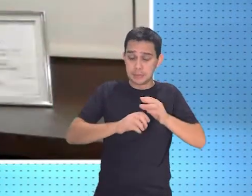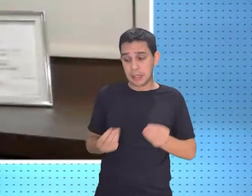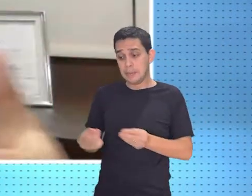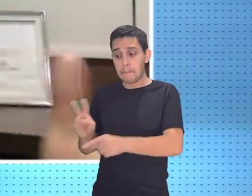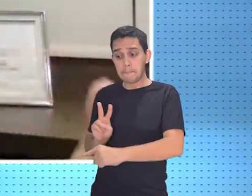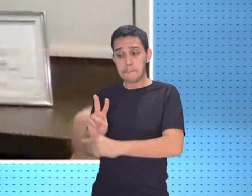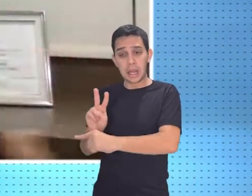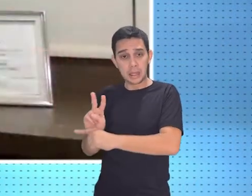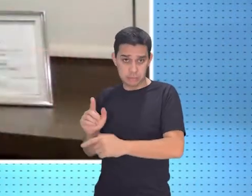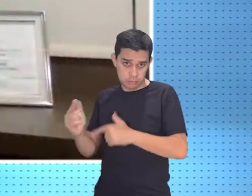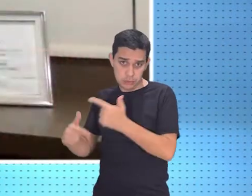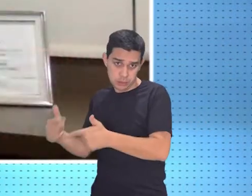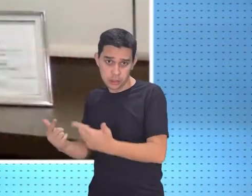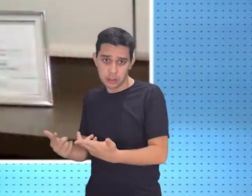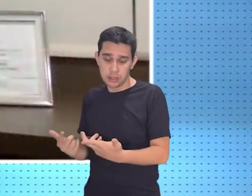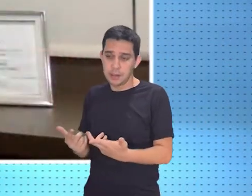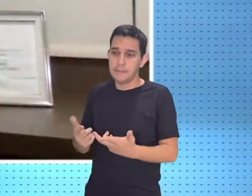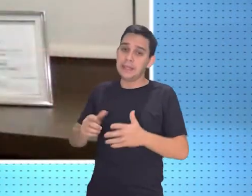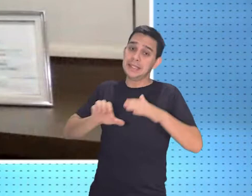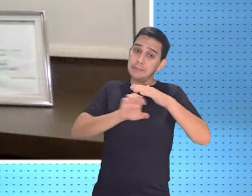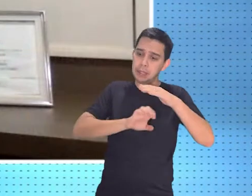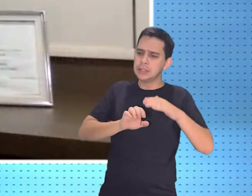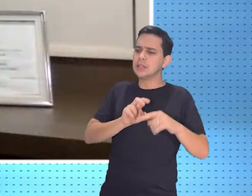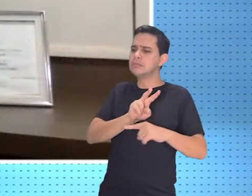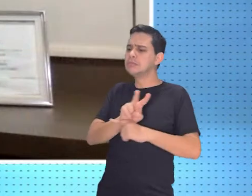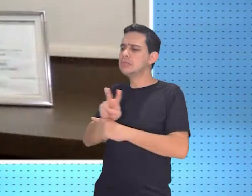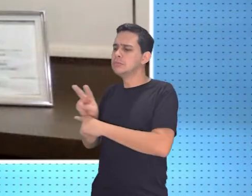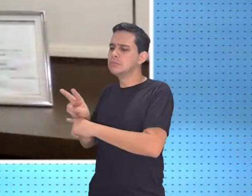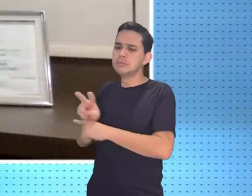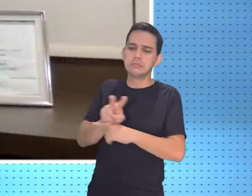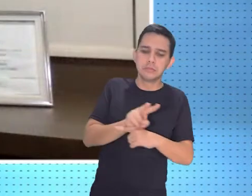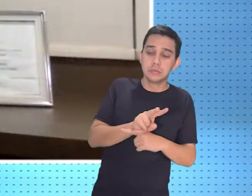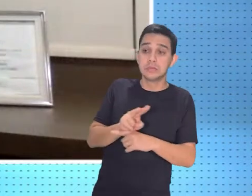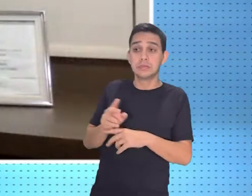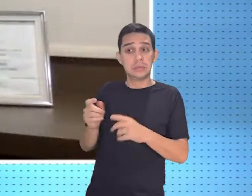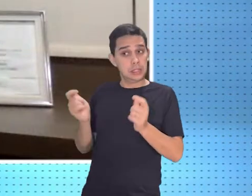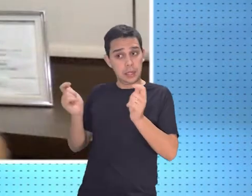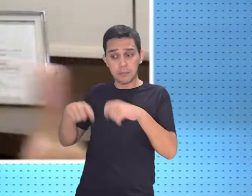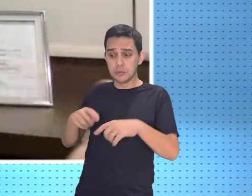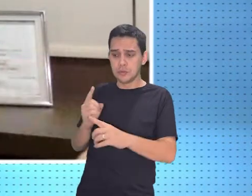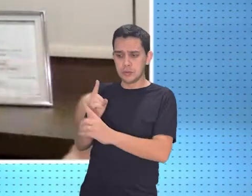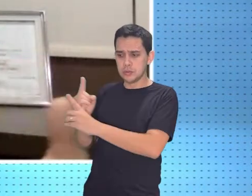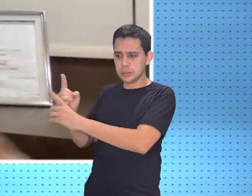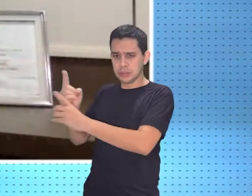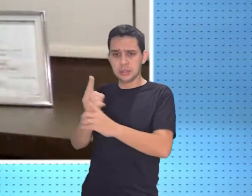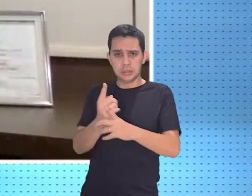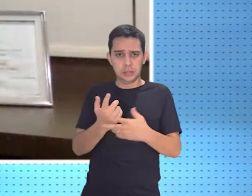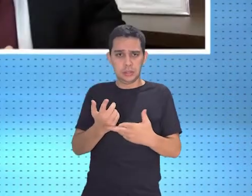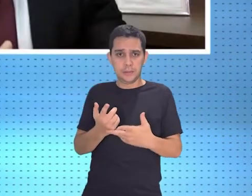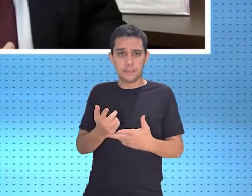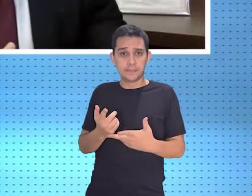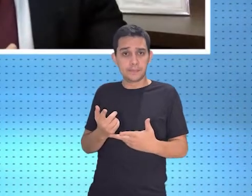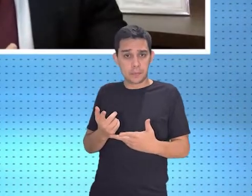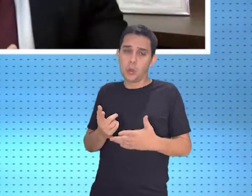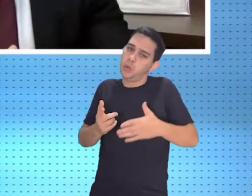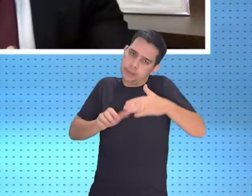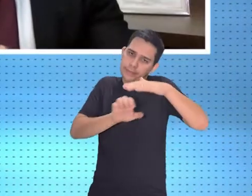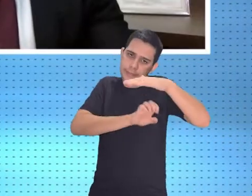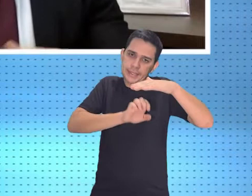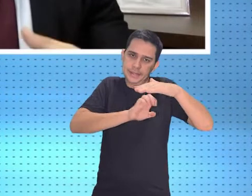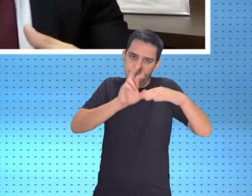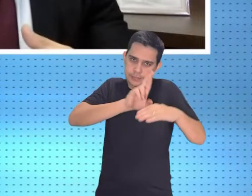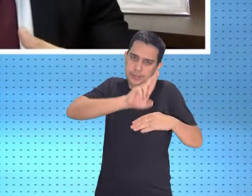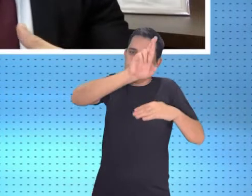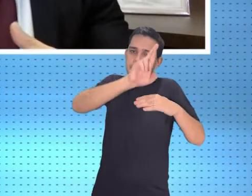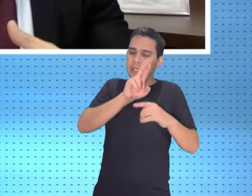de controle, é que eu entendo que tem aumentado o controle exercido pelo empregador, por óbvio, né? É que